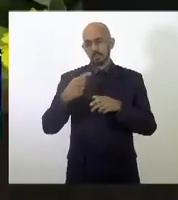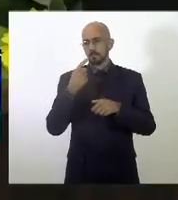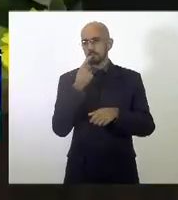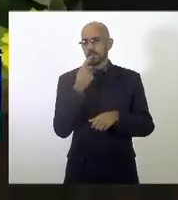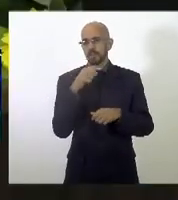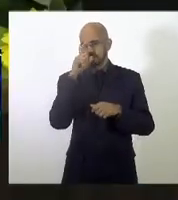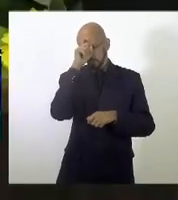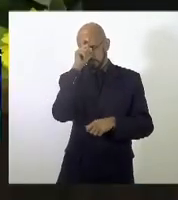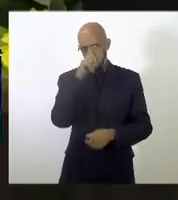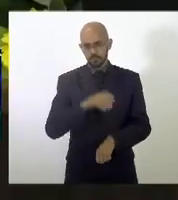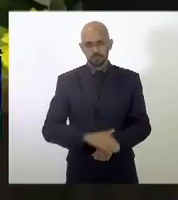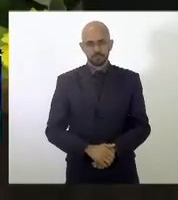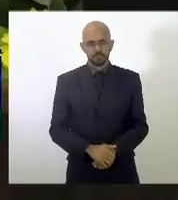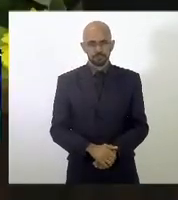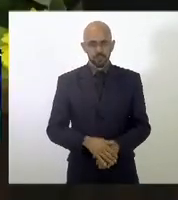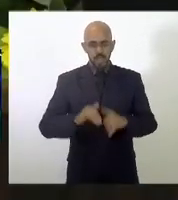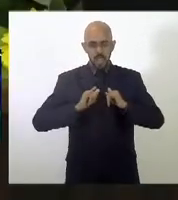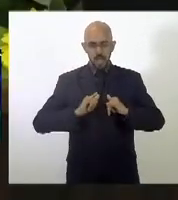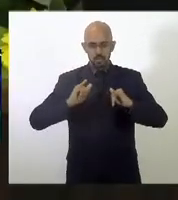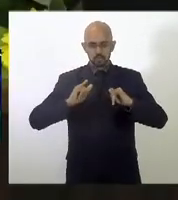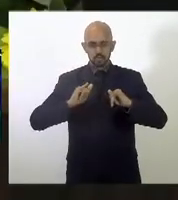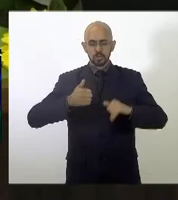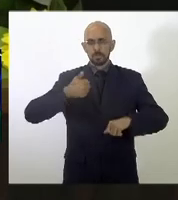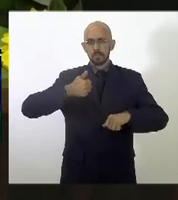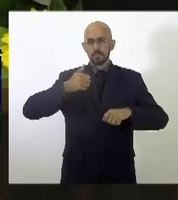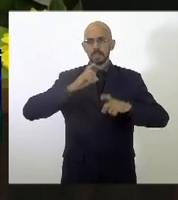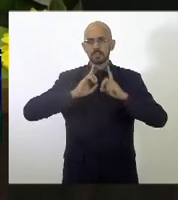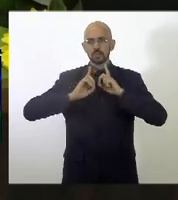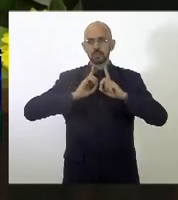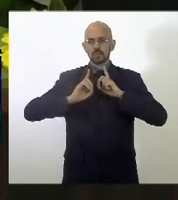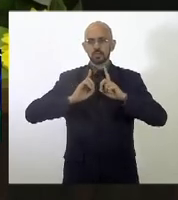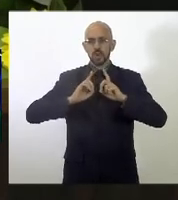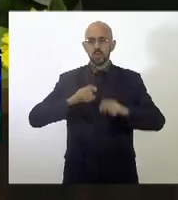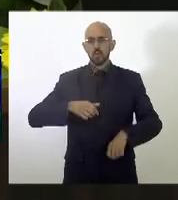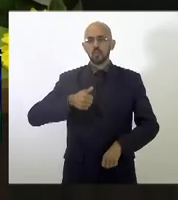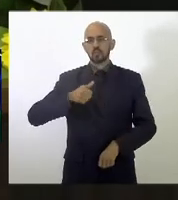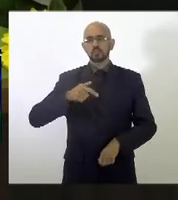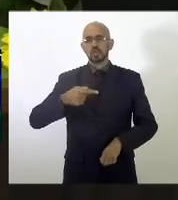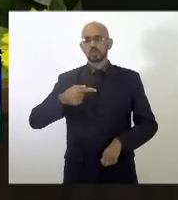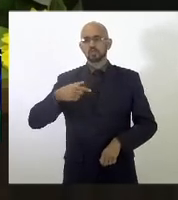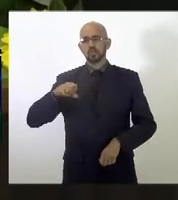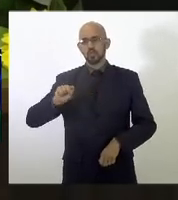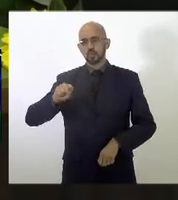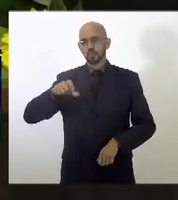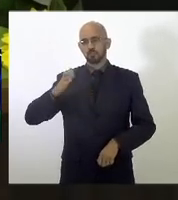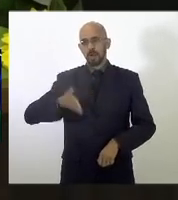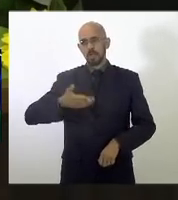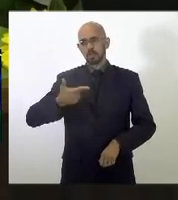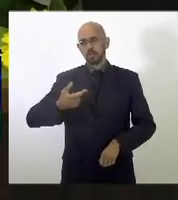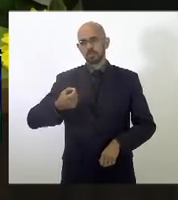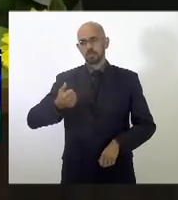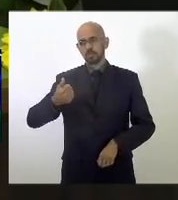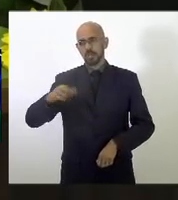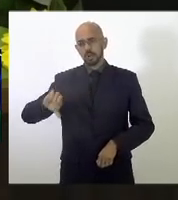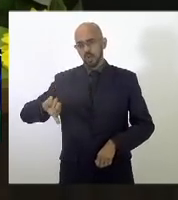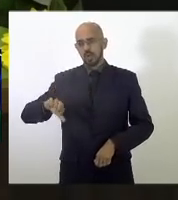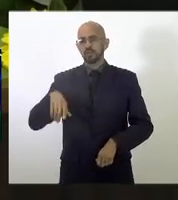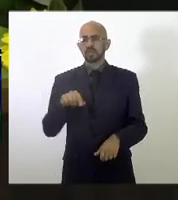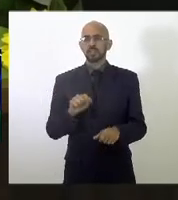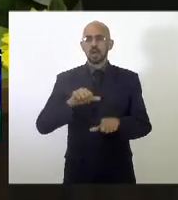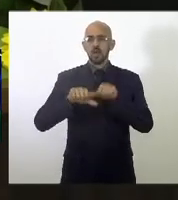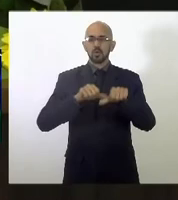Parabéns, deputado. Anuncio em primeira discussão o projeto de lei 178/2019, de autoria do deputado Márcio Canella, que altera a lei